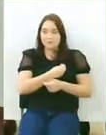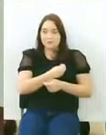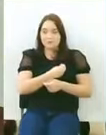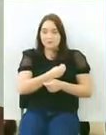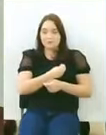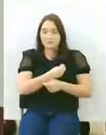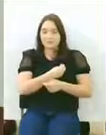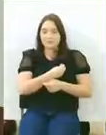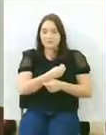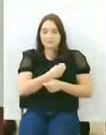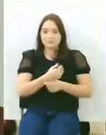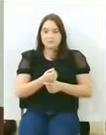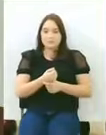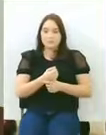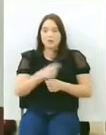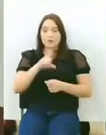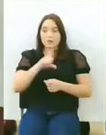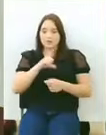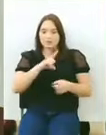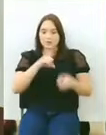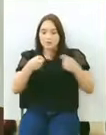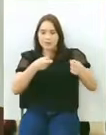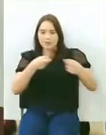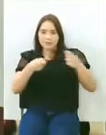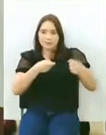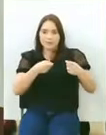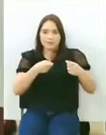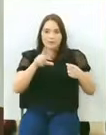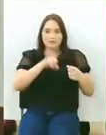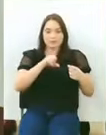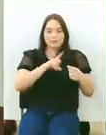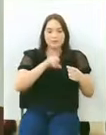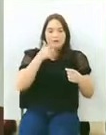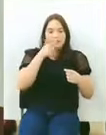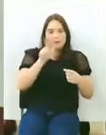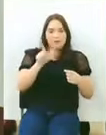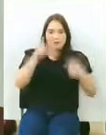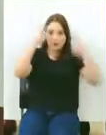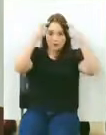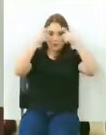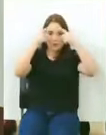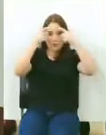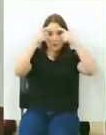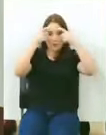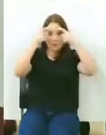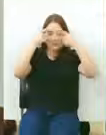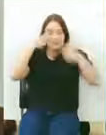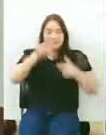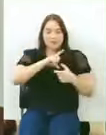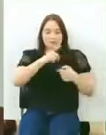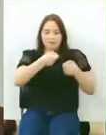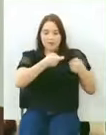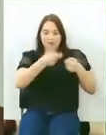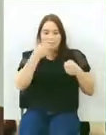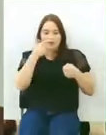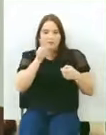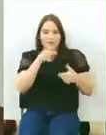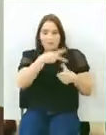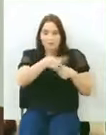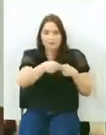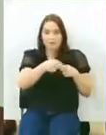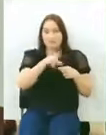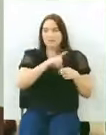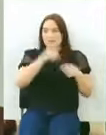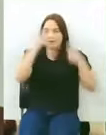quando vencia 5 mil soldados num campo de batalha, ganhava uma coroa de César, uma coroa de arruda.